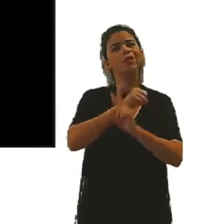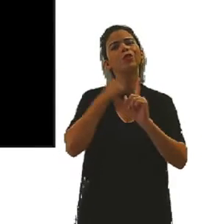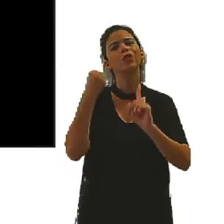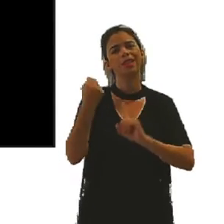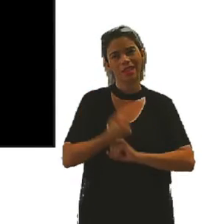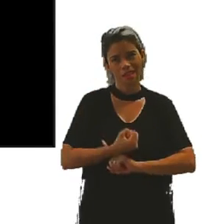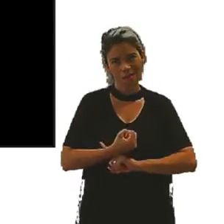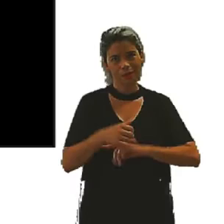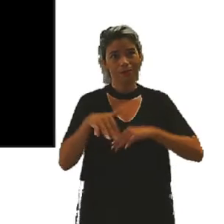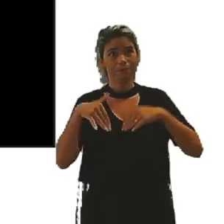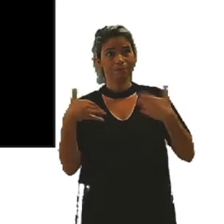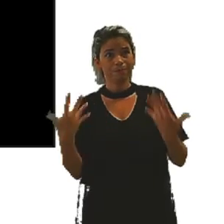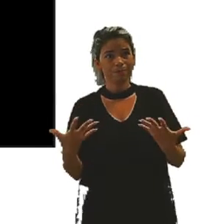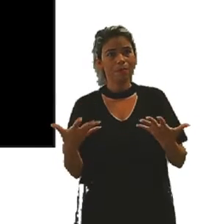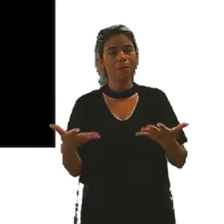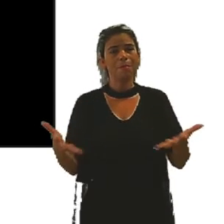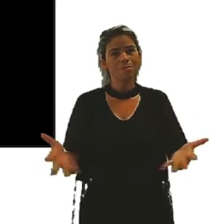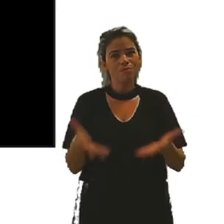Então, esse arejamento.